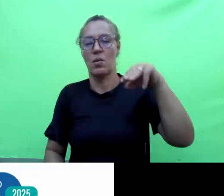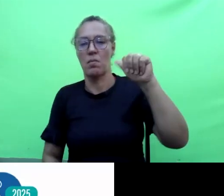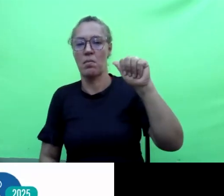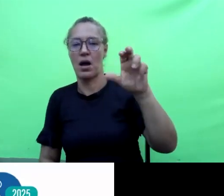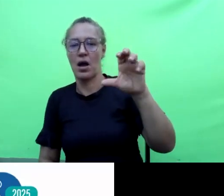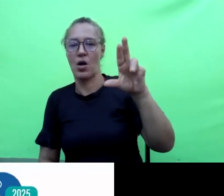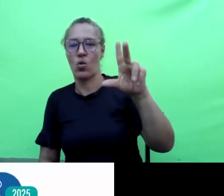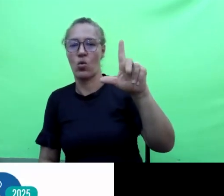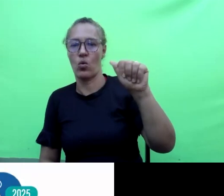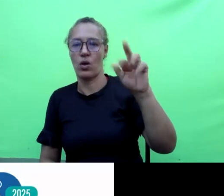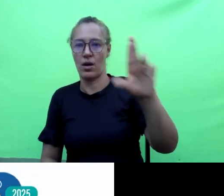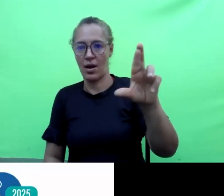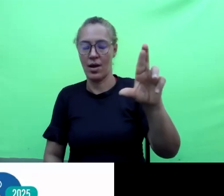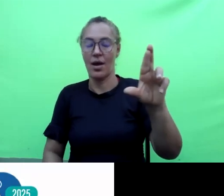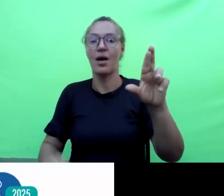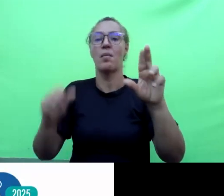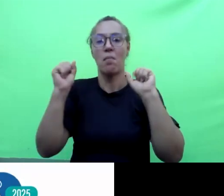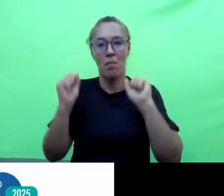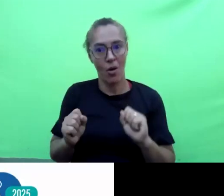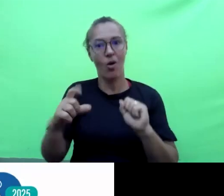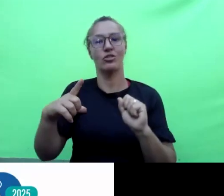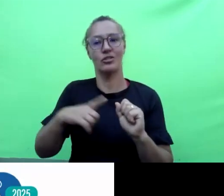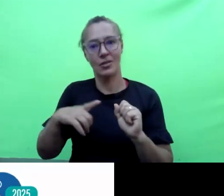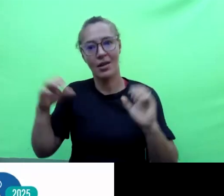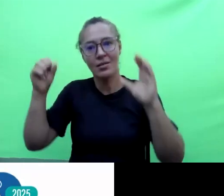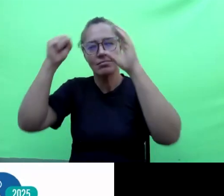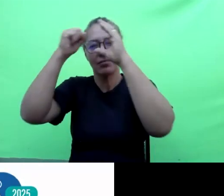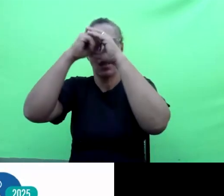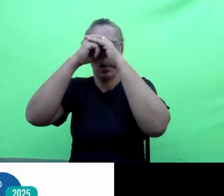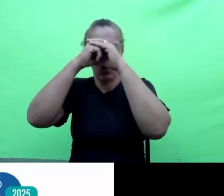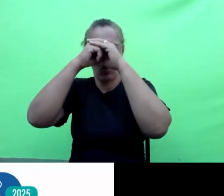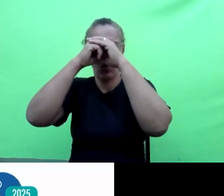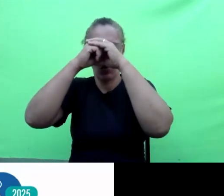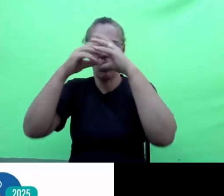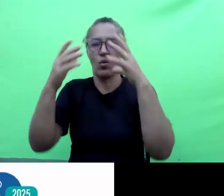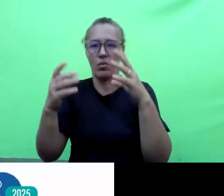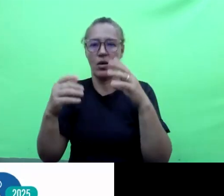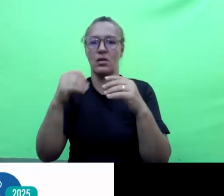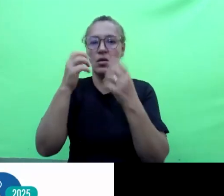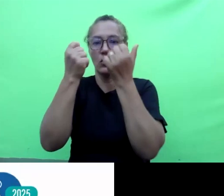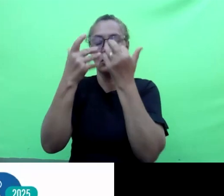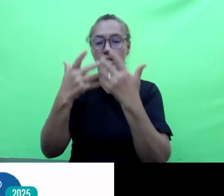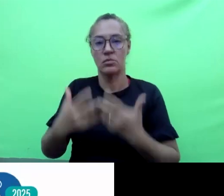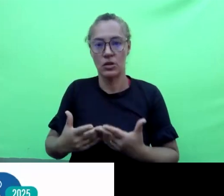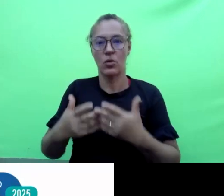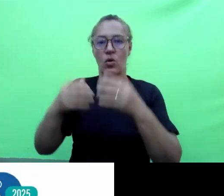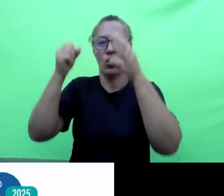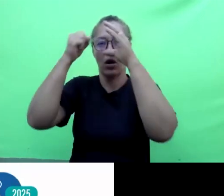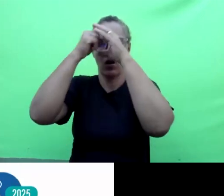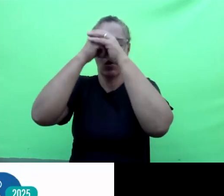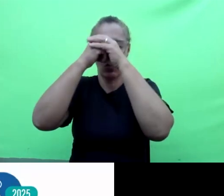que não têm degeneração macular. Então, só para dar uma ideia, a gente falou que no glaucoma a gente está falando de 2 a 3%